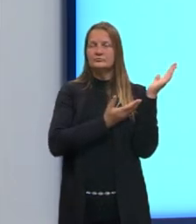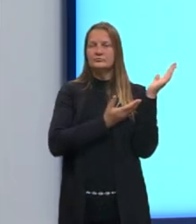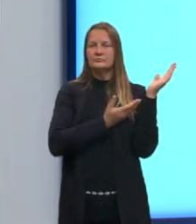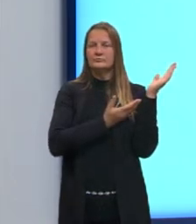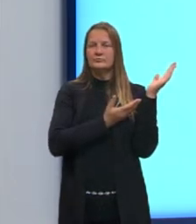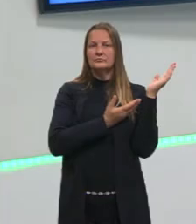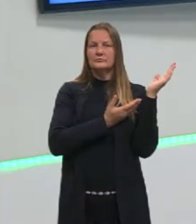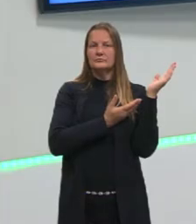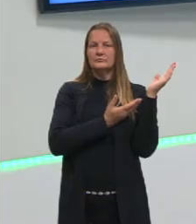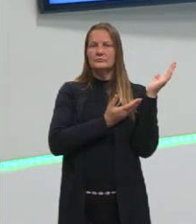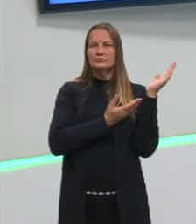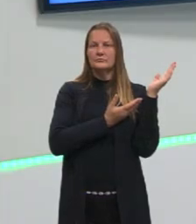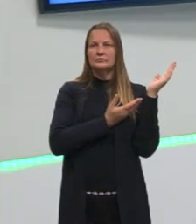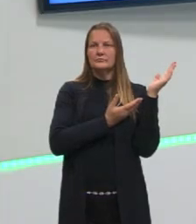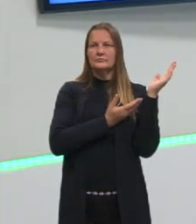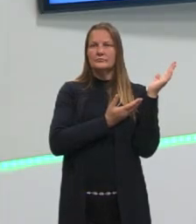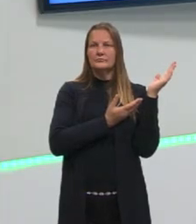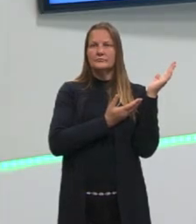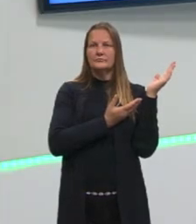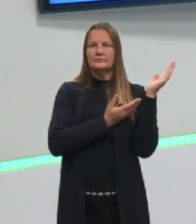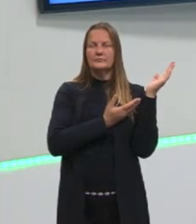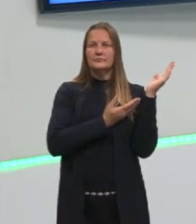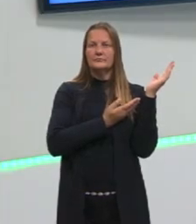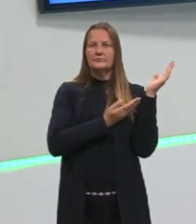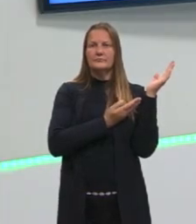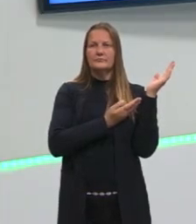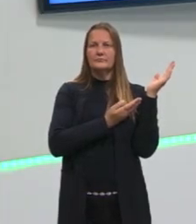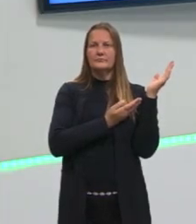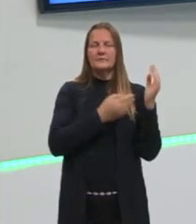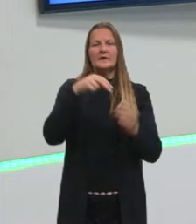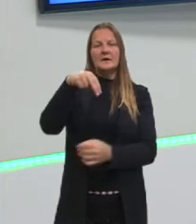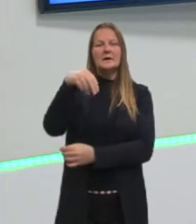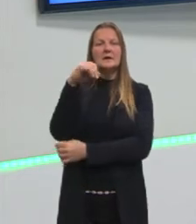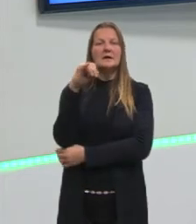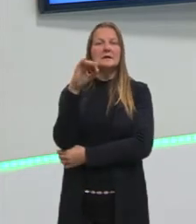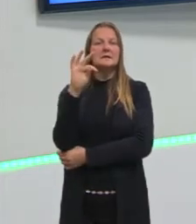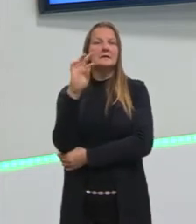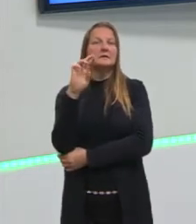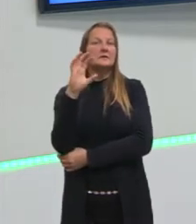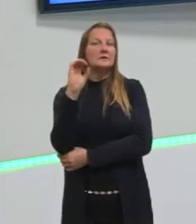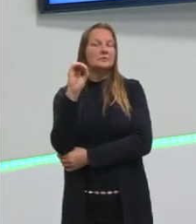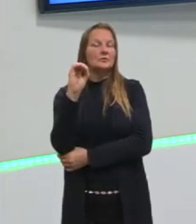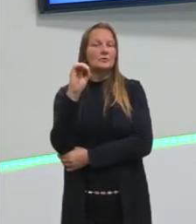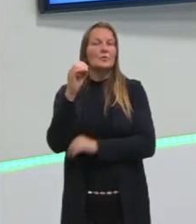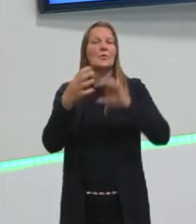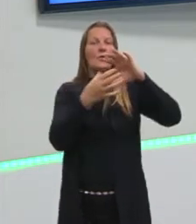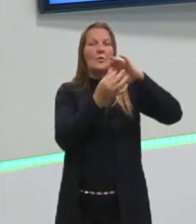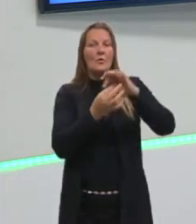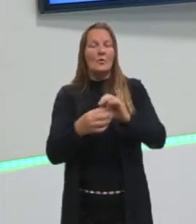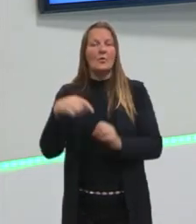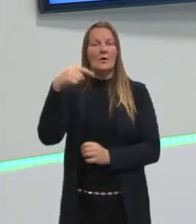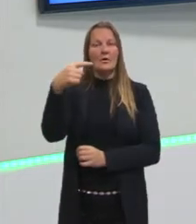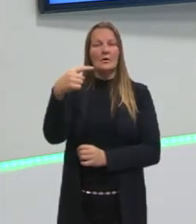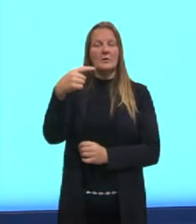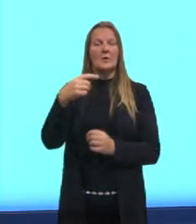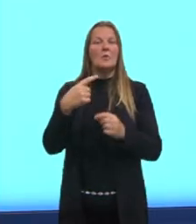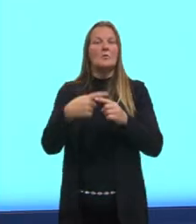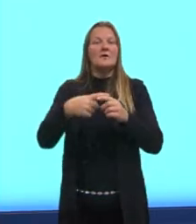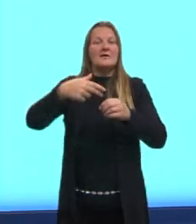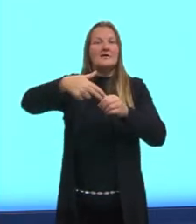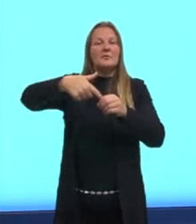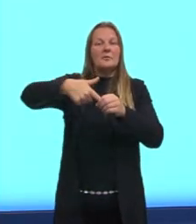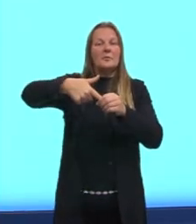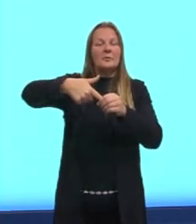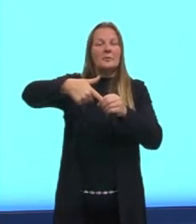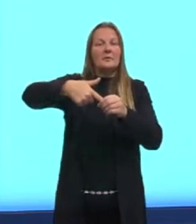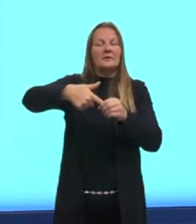nitrogenados os nitrocopostos né um nitroalcano é a principal reação para formar aquele combustível quem